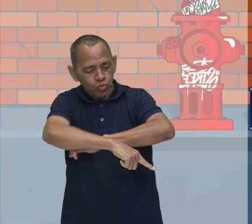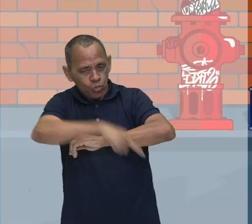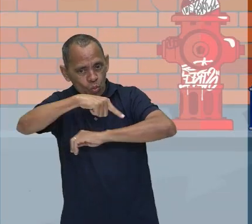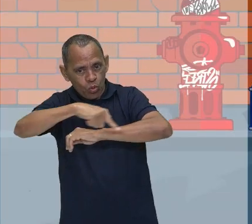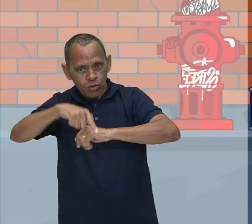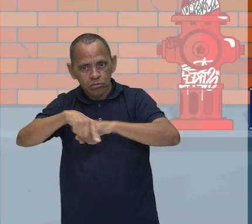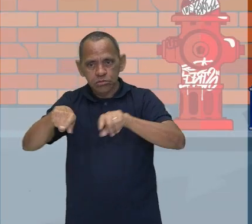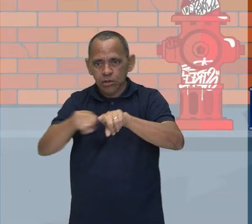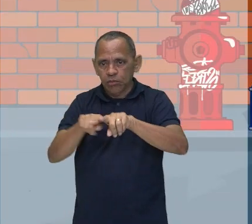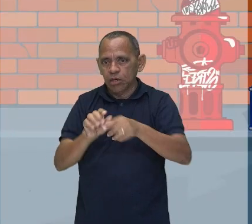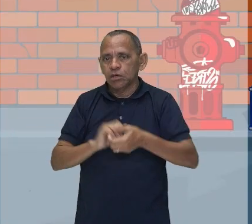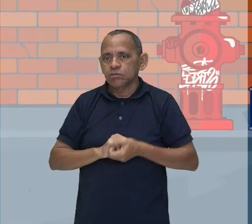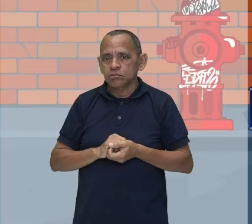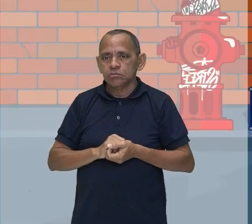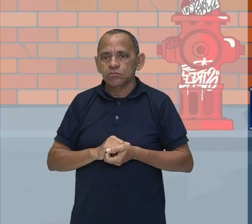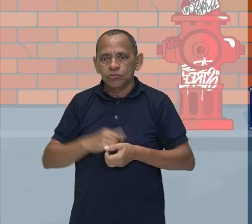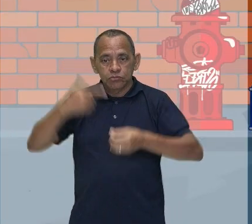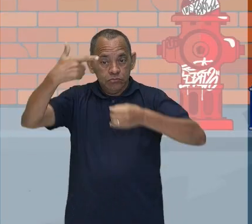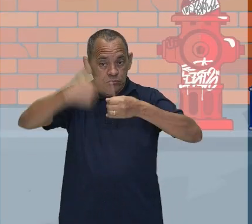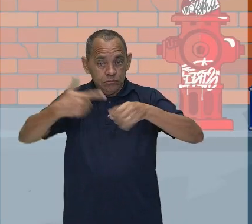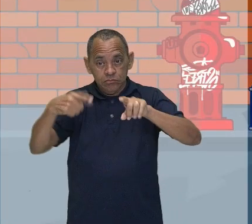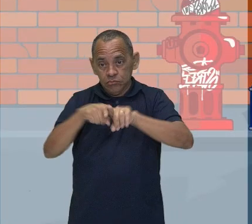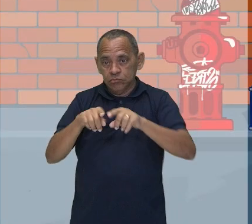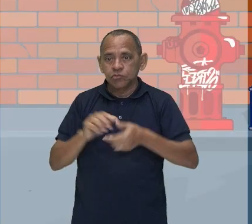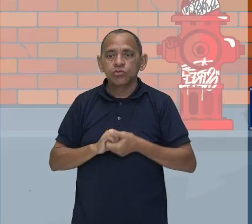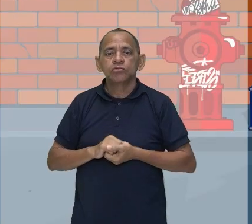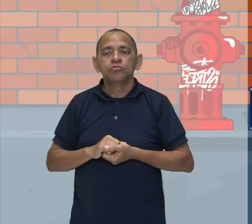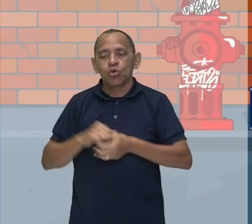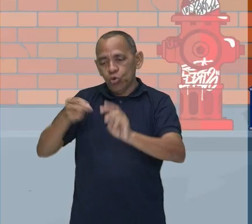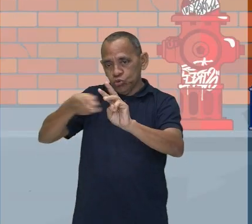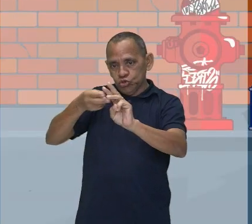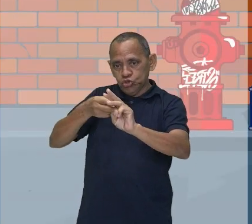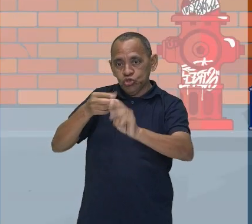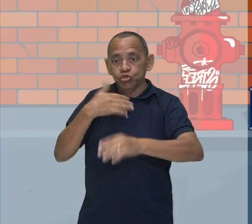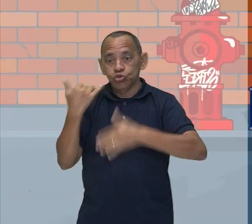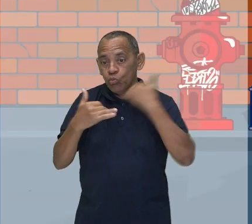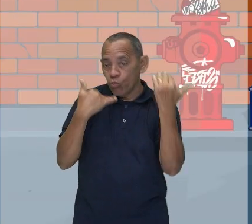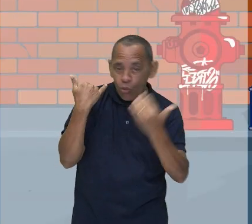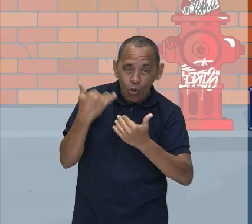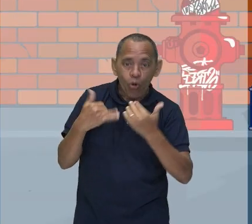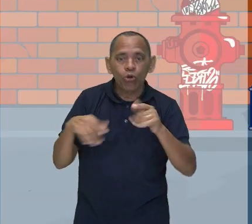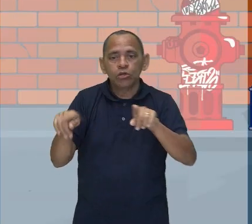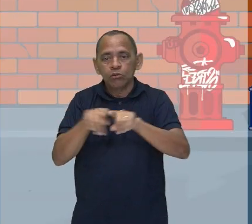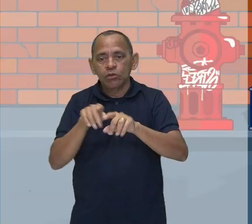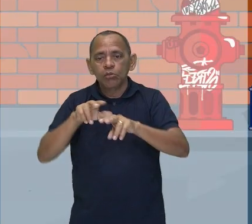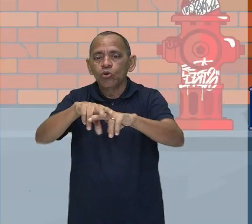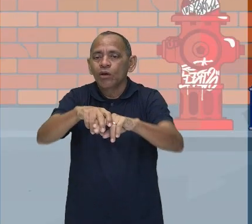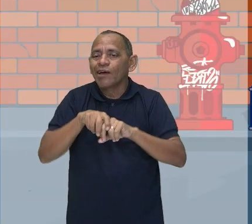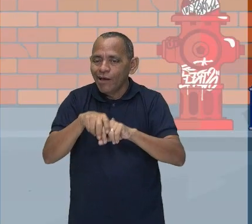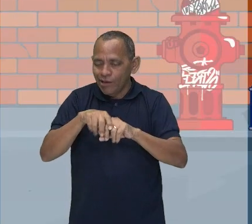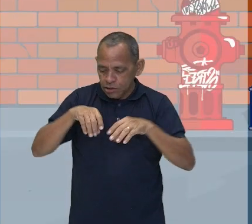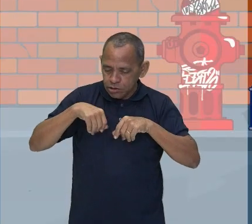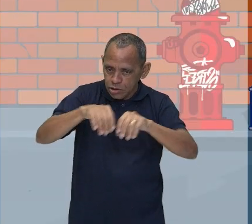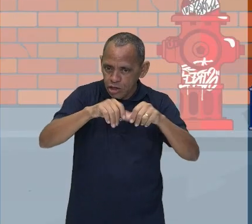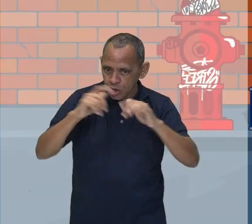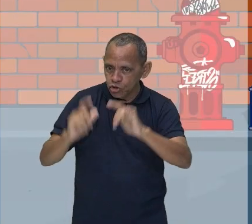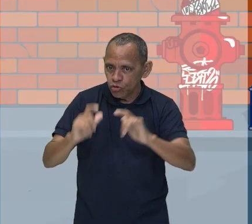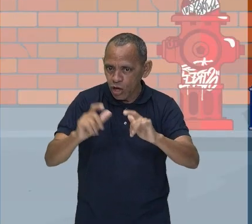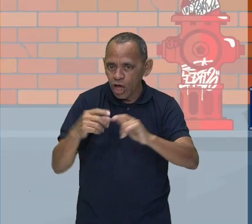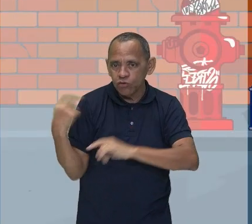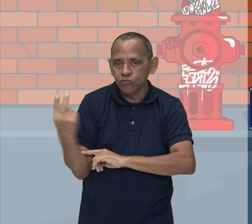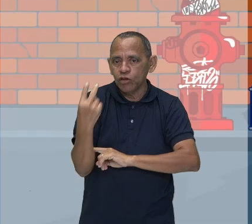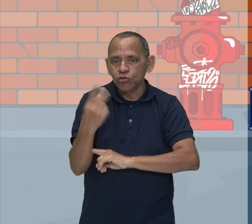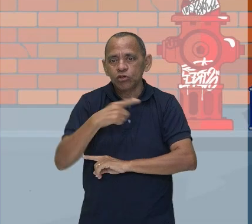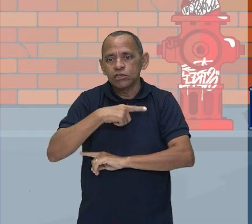quê? Os índios, né, estão sendo derrubados, assassinados, mortos por questões de terra e principalmente pelo valor que elas estão